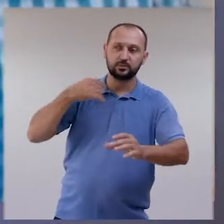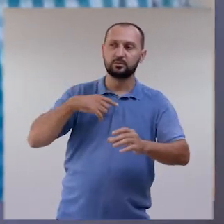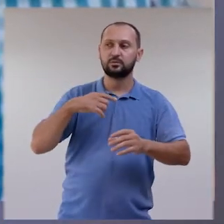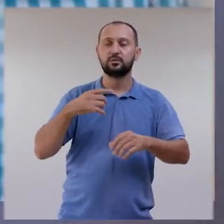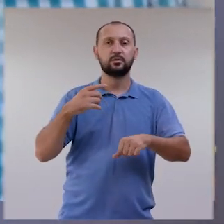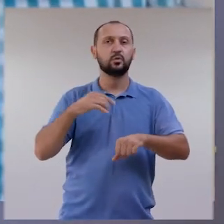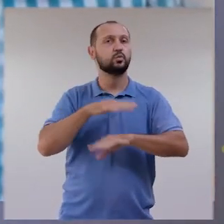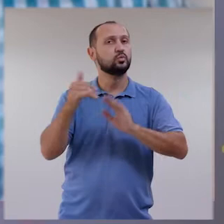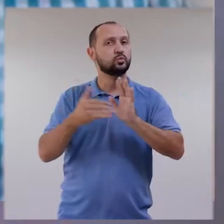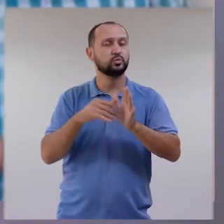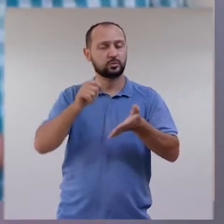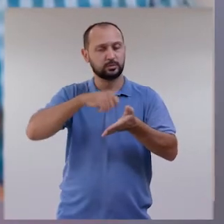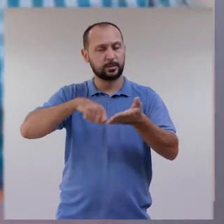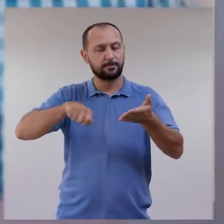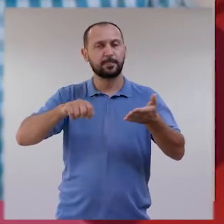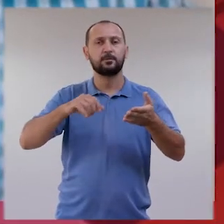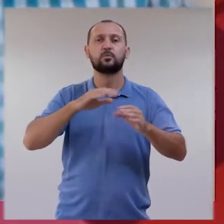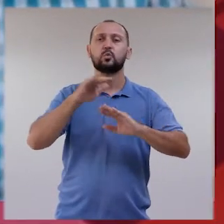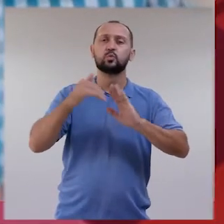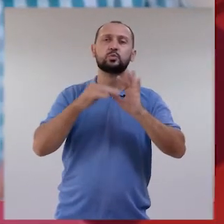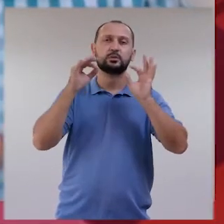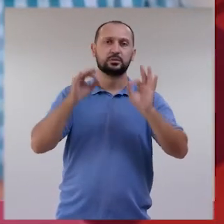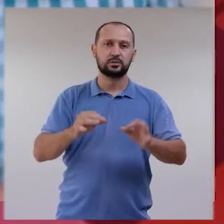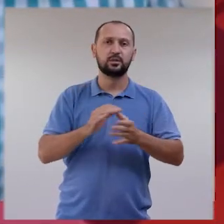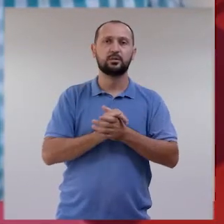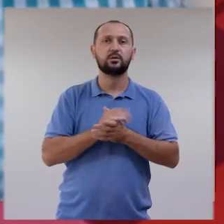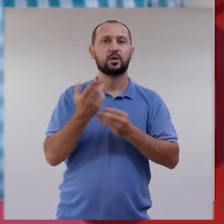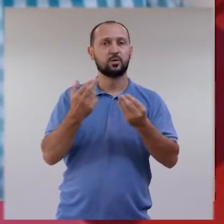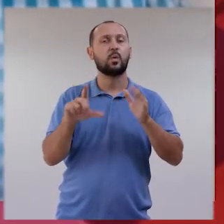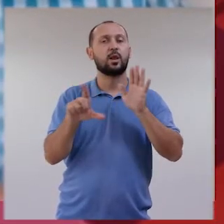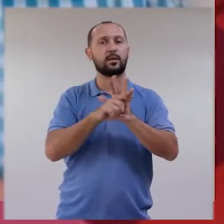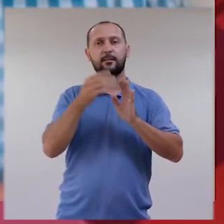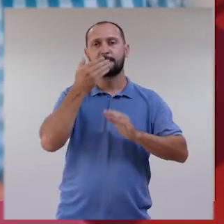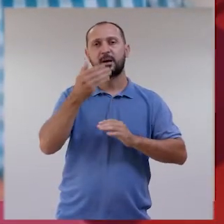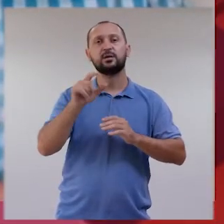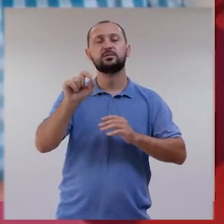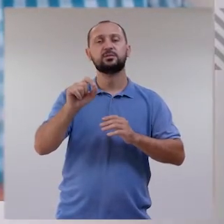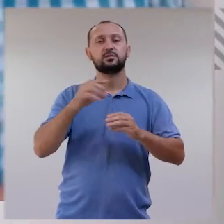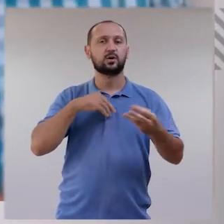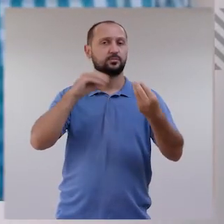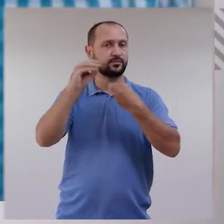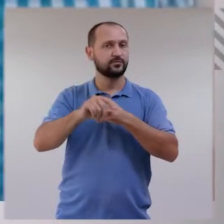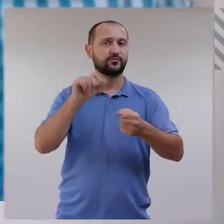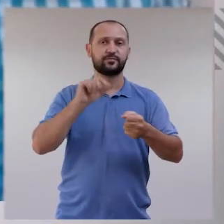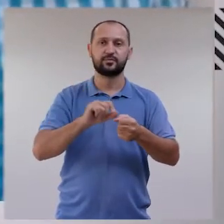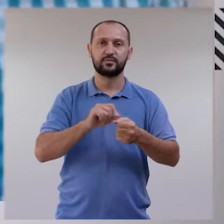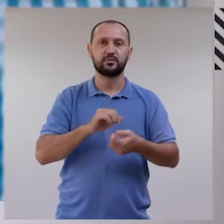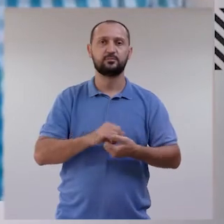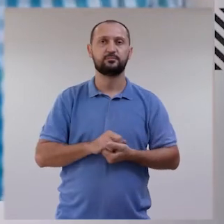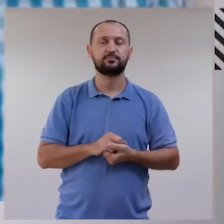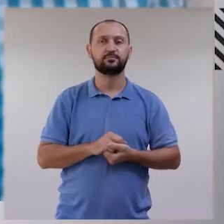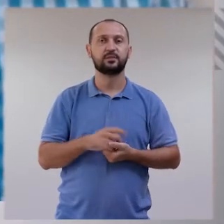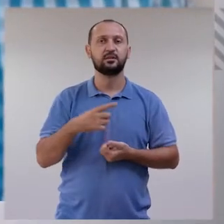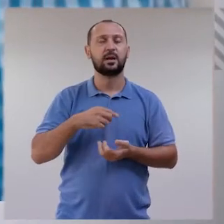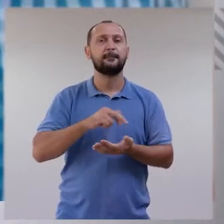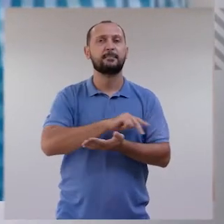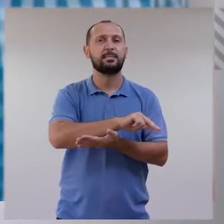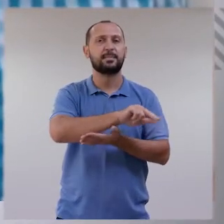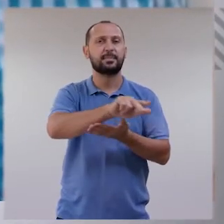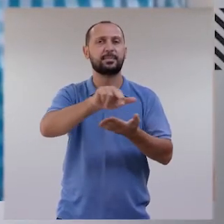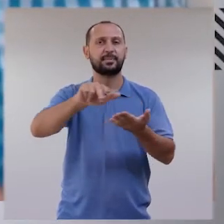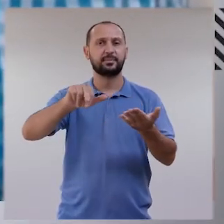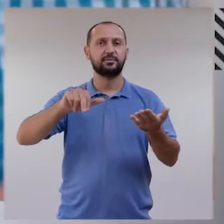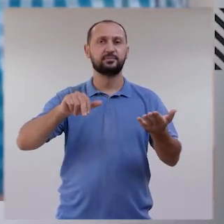a documentação totalmente preenchida, tudo certinho, como manda a legislação, e a doação foi concretizada. Então, a gente